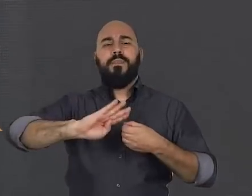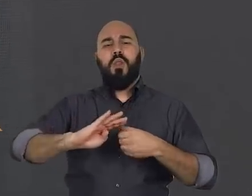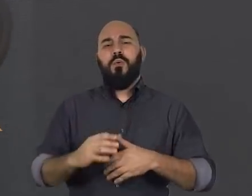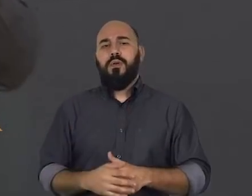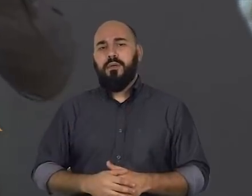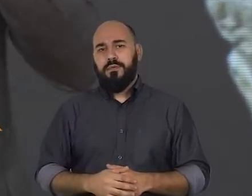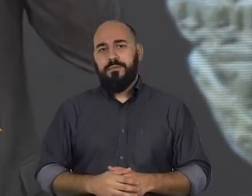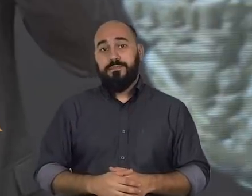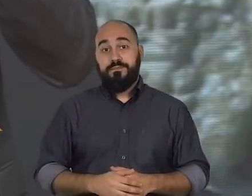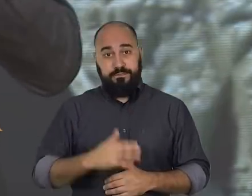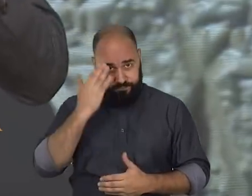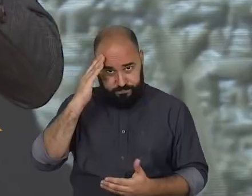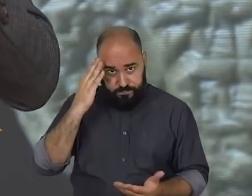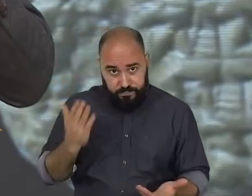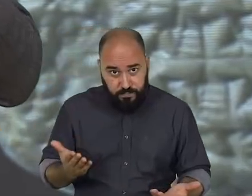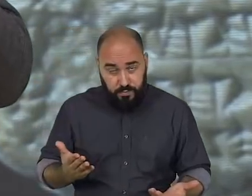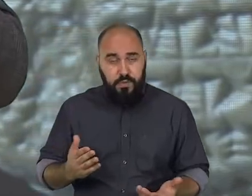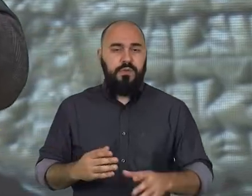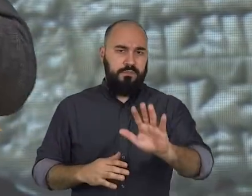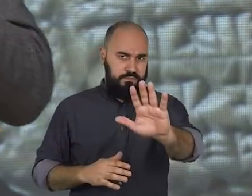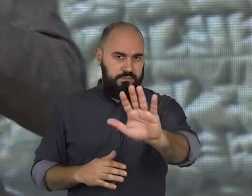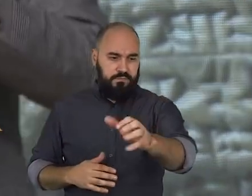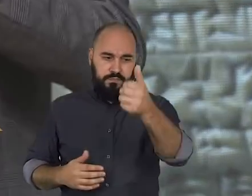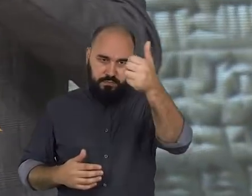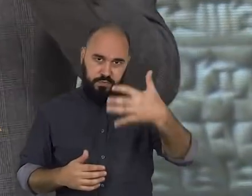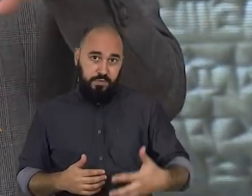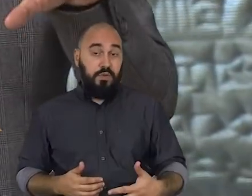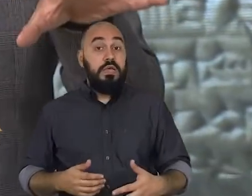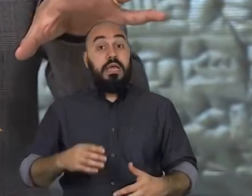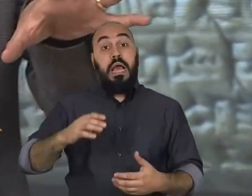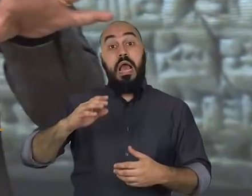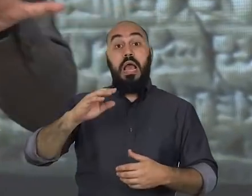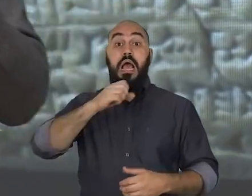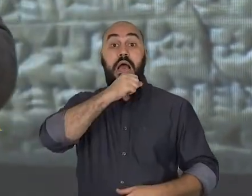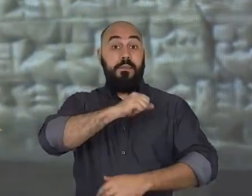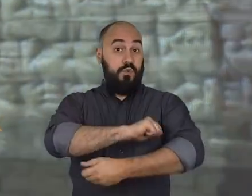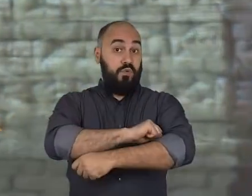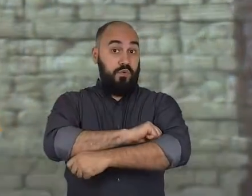podemos entender seria o seguinte, preste atenção. Nabucodonosor fez uma rápida